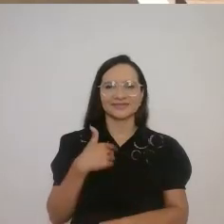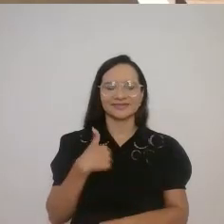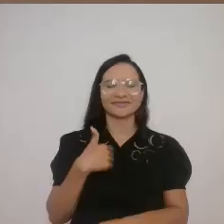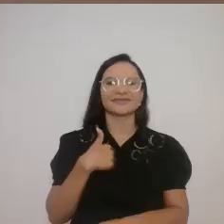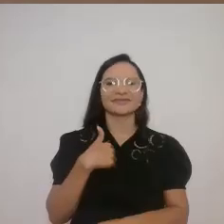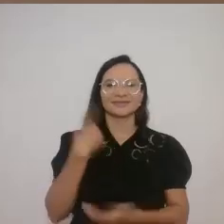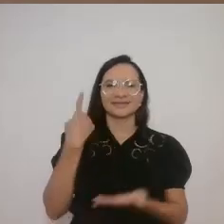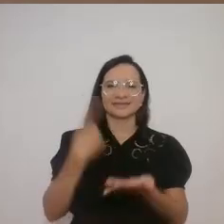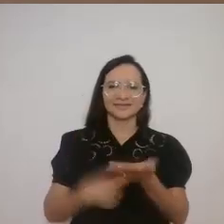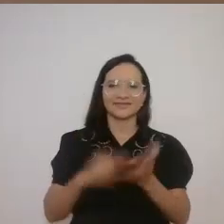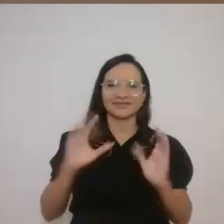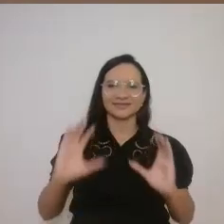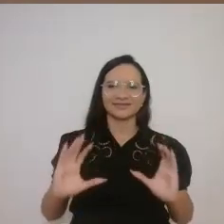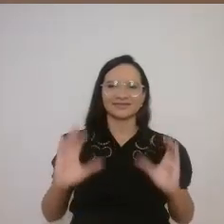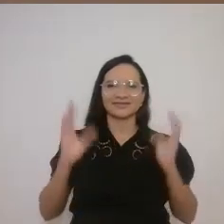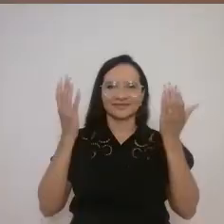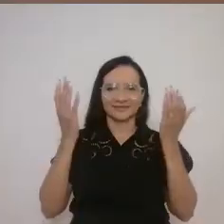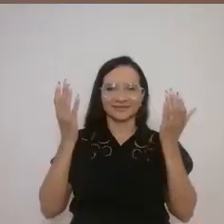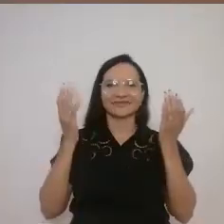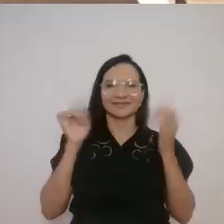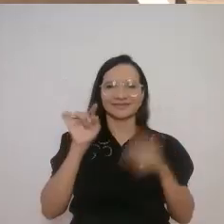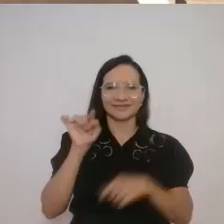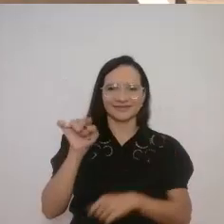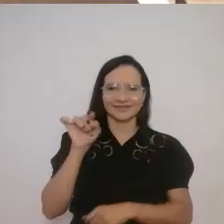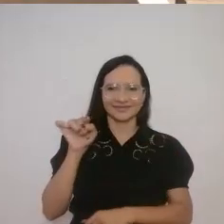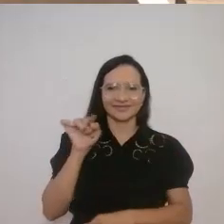a festa da posse, Vossa Excelência.